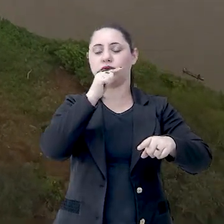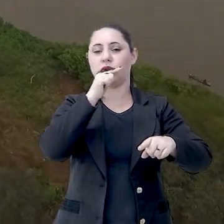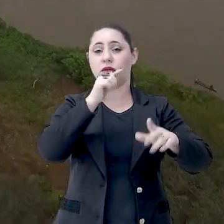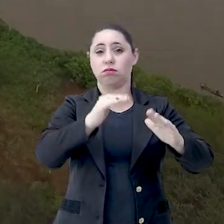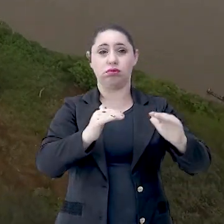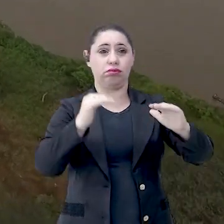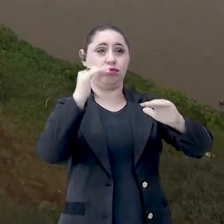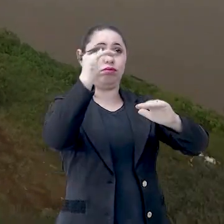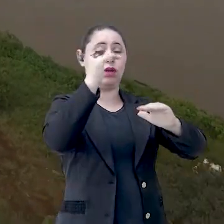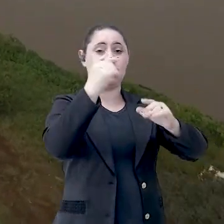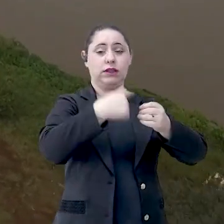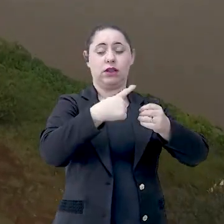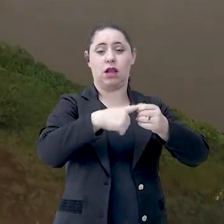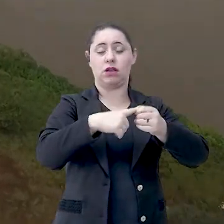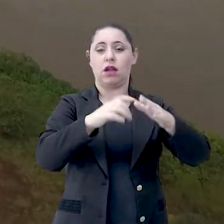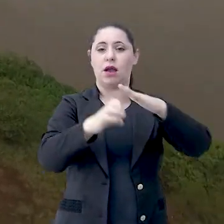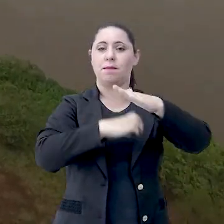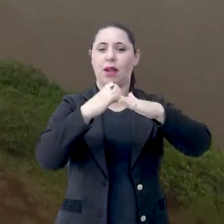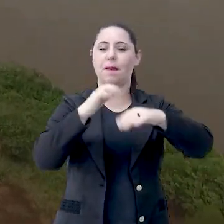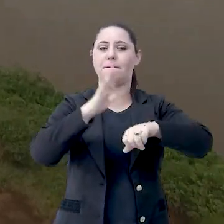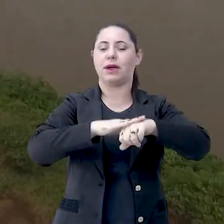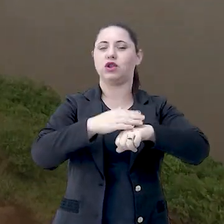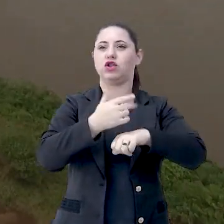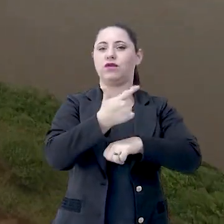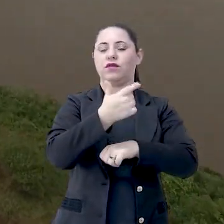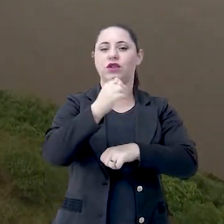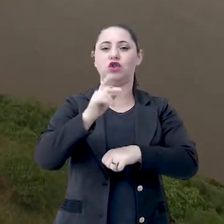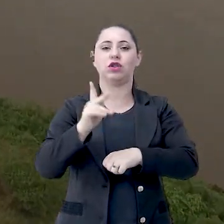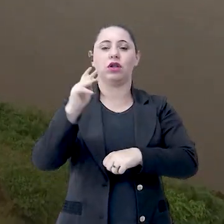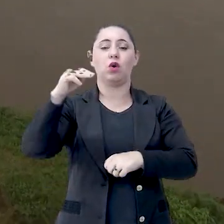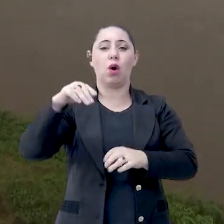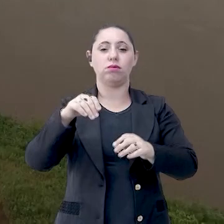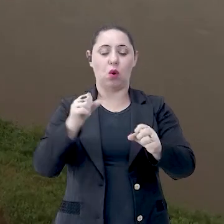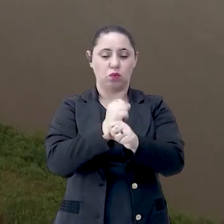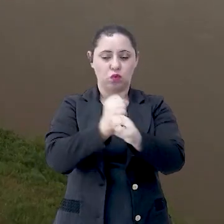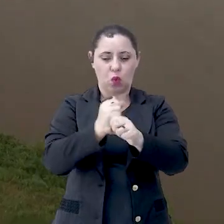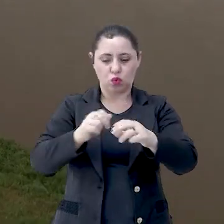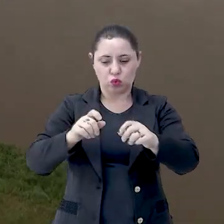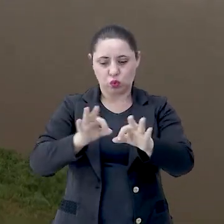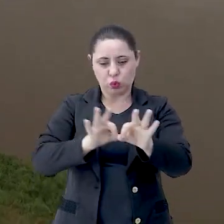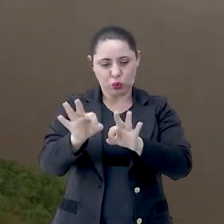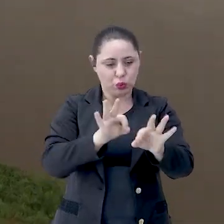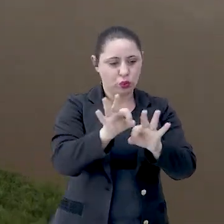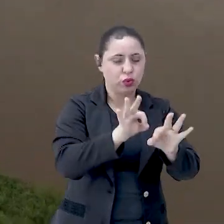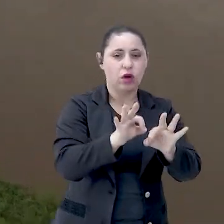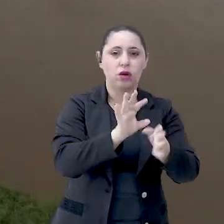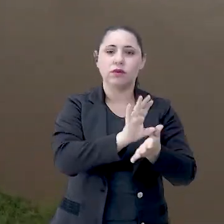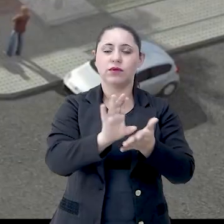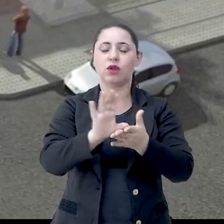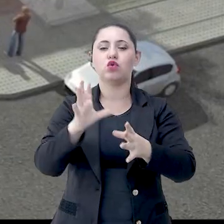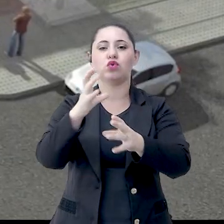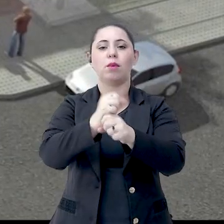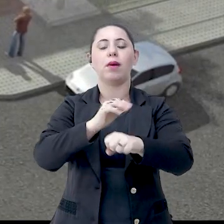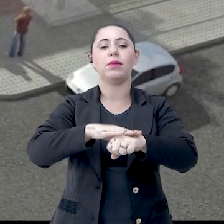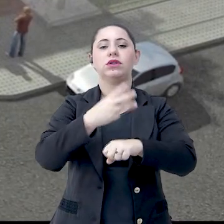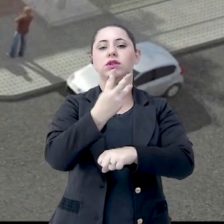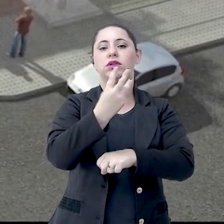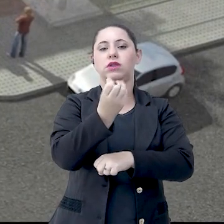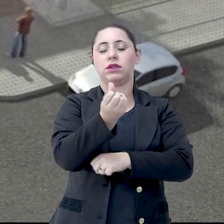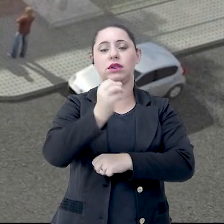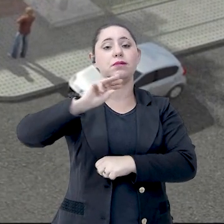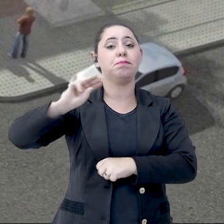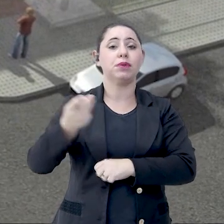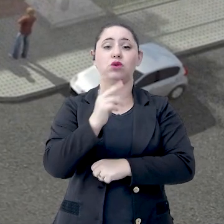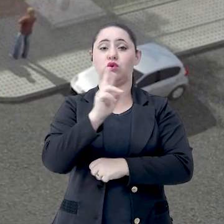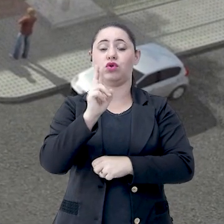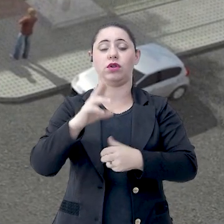quilômetros para ser executado. Esse investimento soma mais de 36 milhões de reais. Na área da